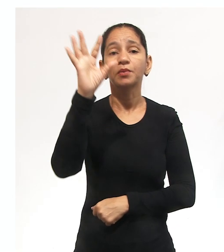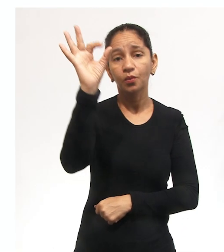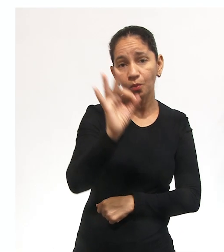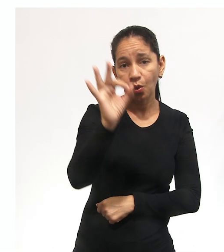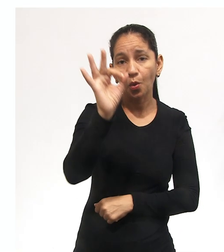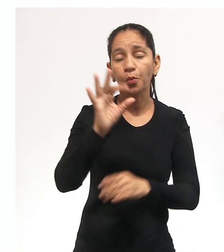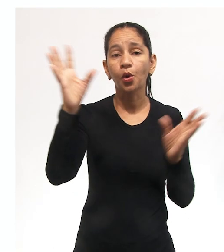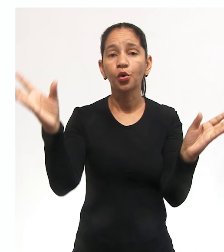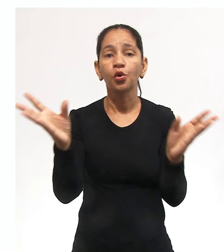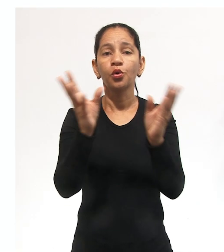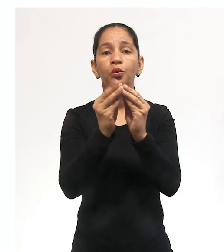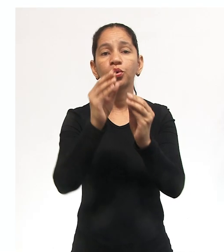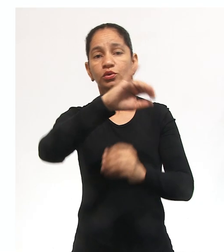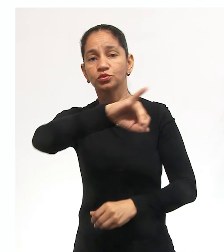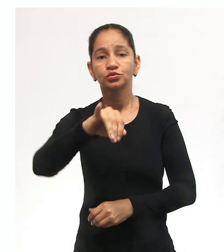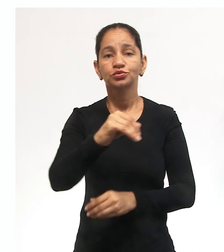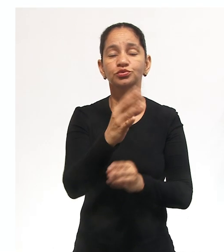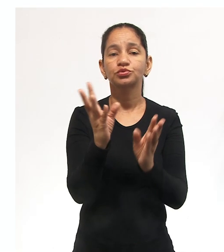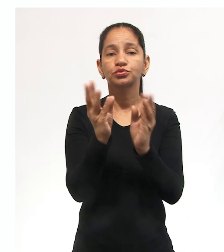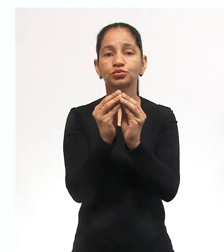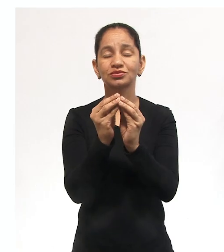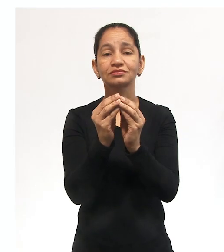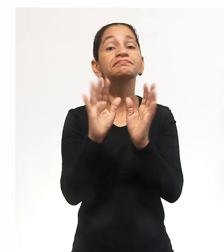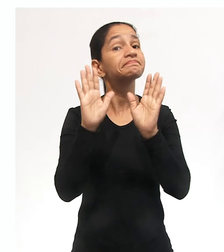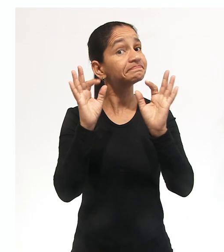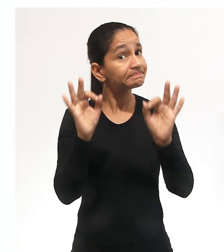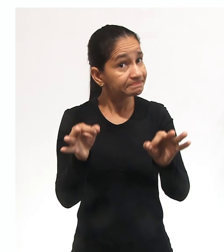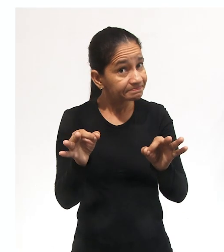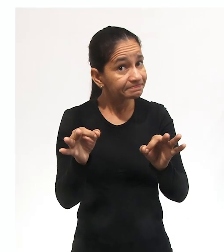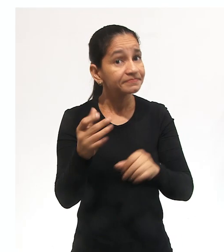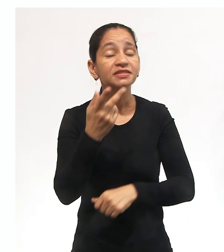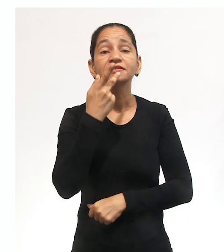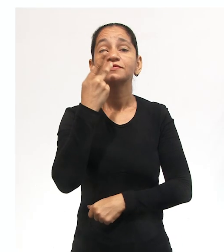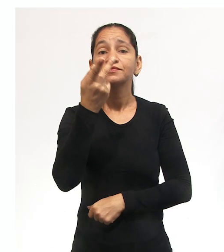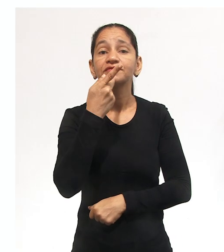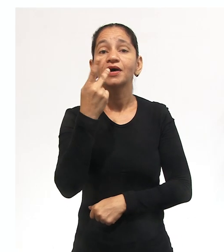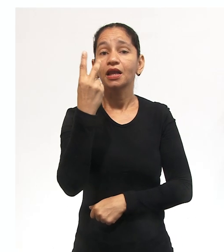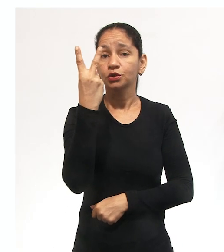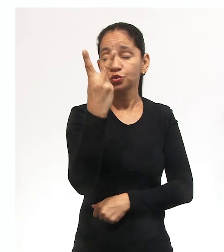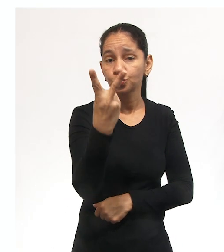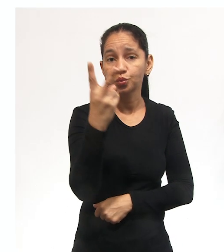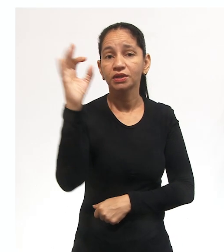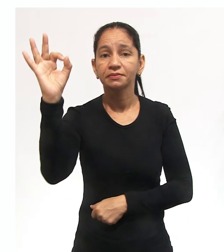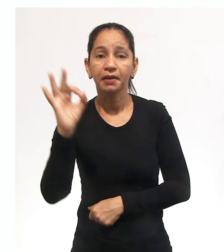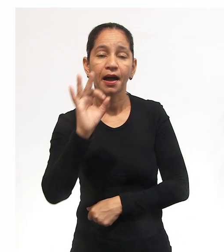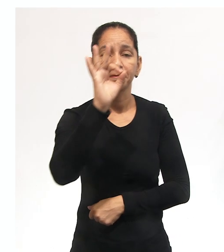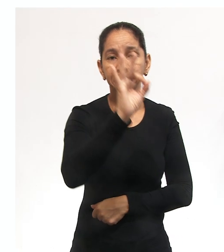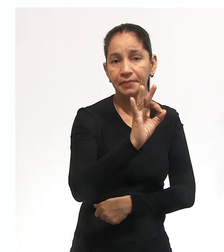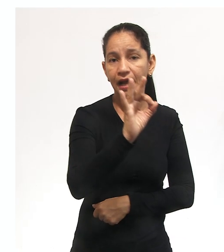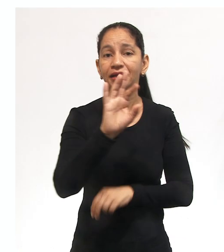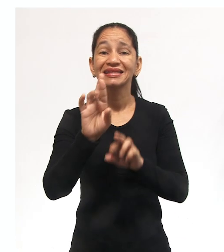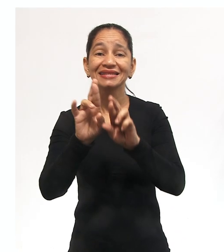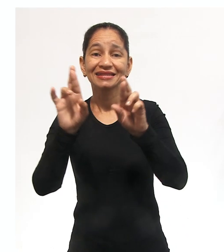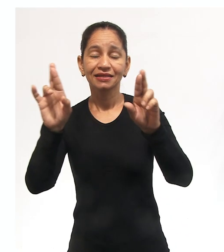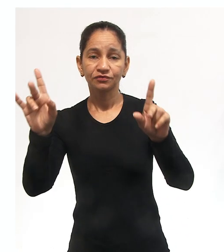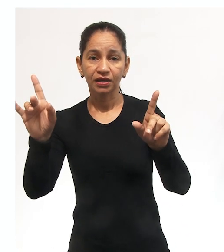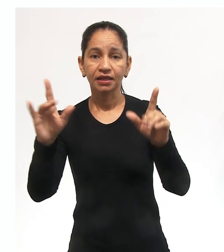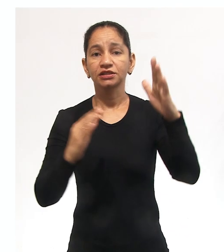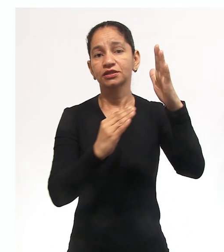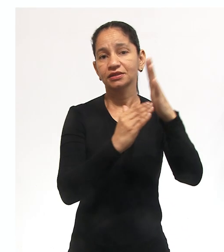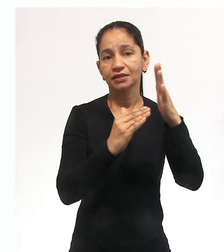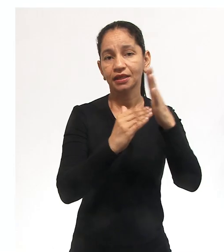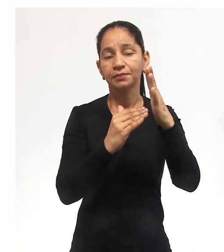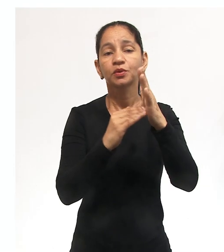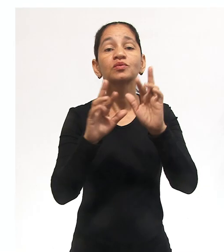composto, né? Juros compostos. Então, diz-se que duas ou mais taxas referenciadas a períodos unitários distintos